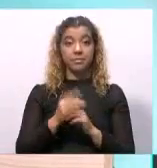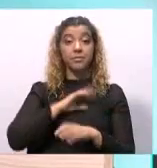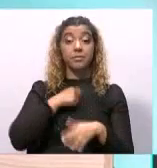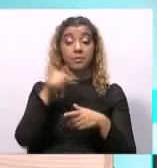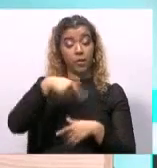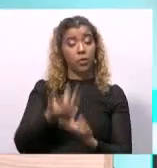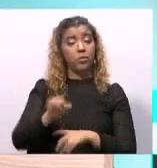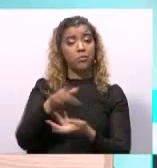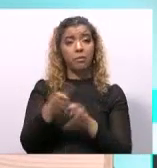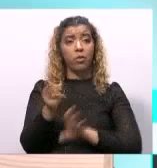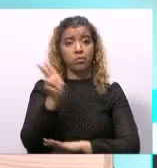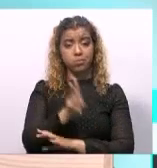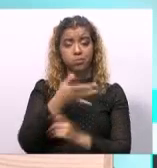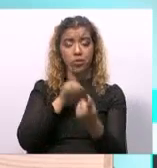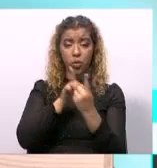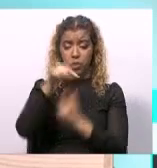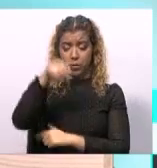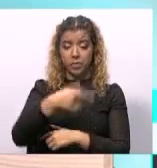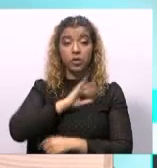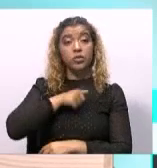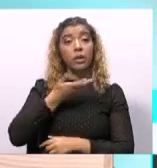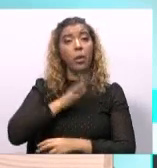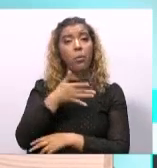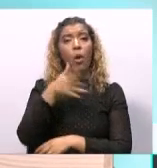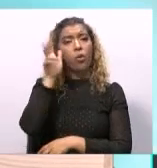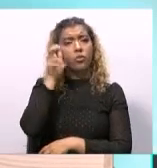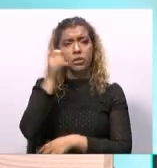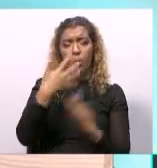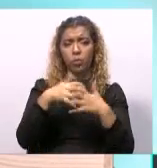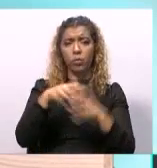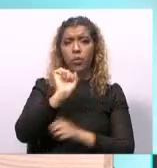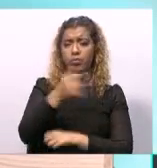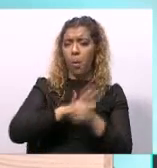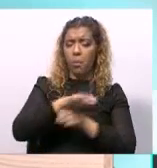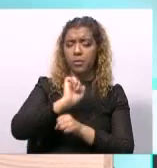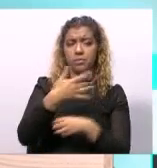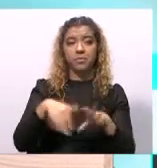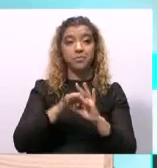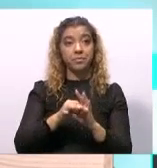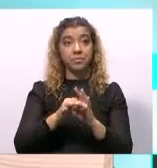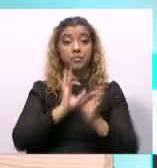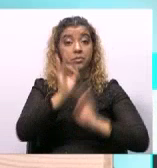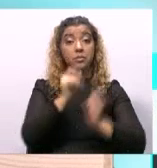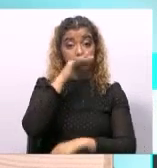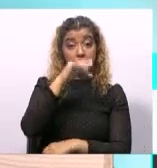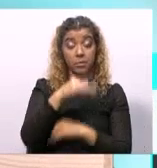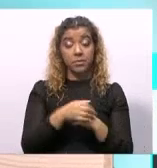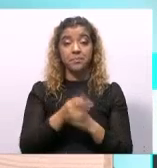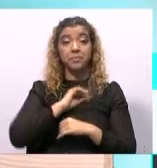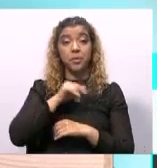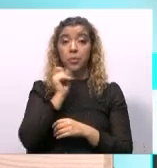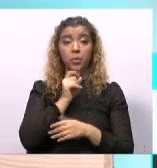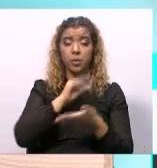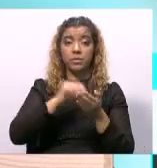estamos de regresso para a segunda parte do consultório. Queremos ouvir agora a sua dúvida, a sua opinião, o seu testemunho relacionado precisamente com a aromaterapia. Pode se